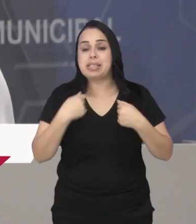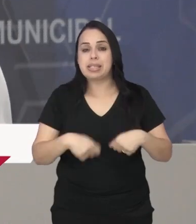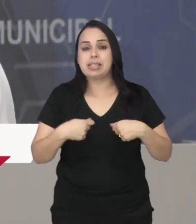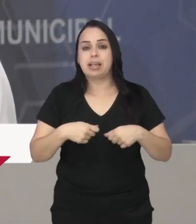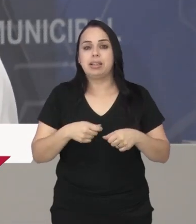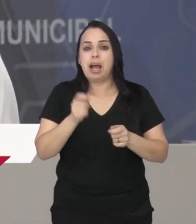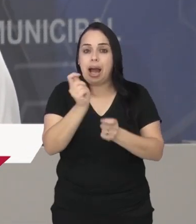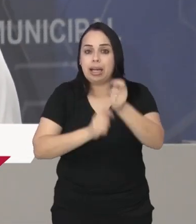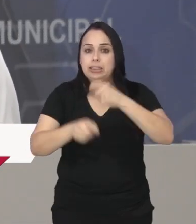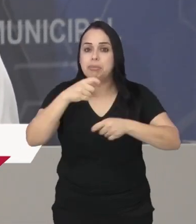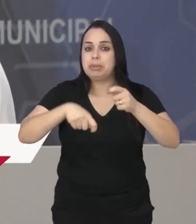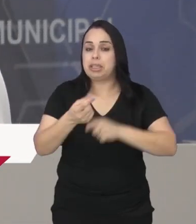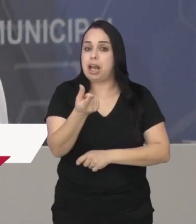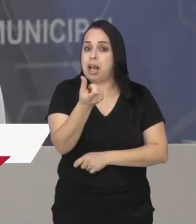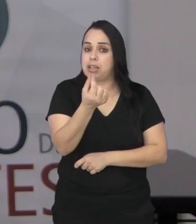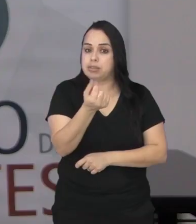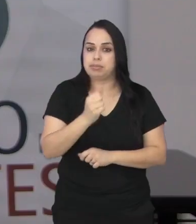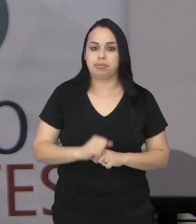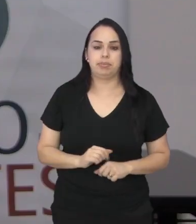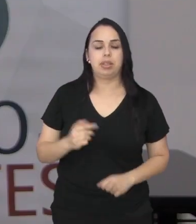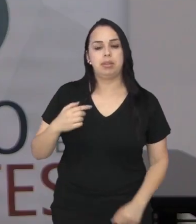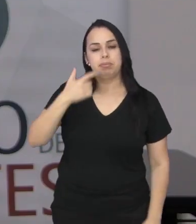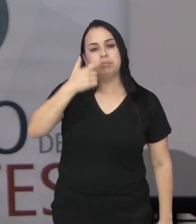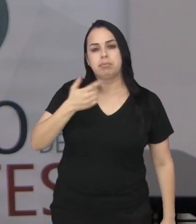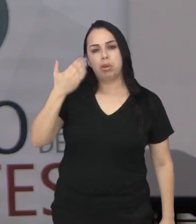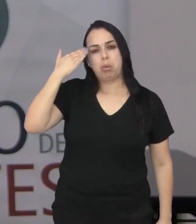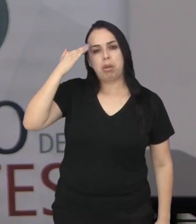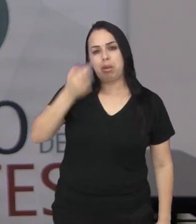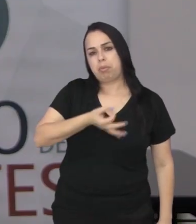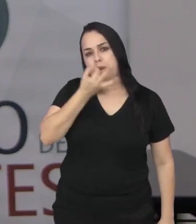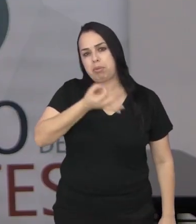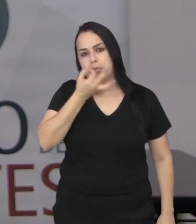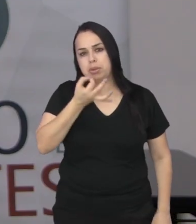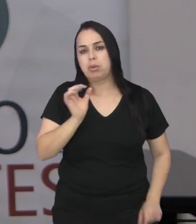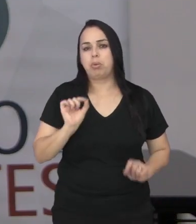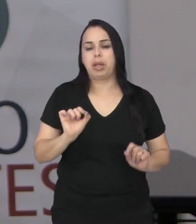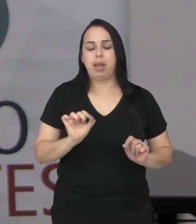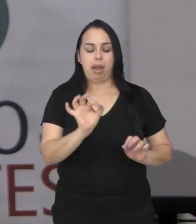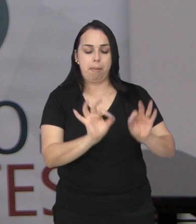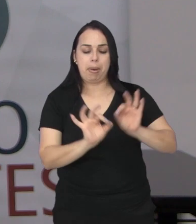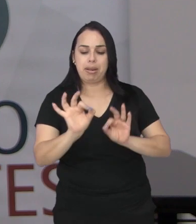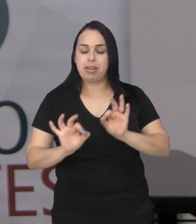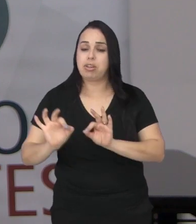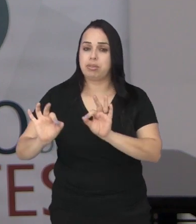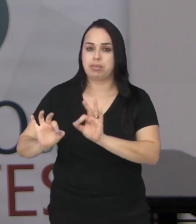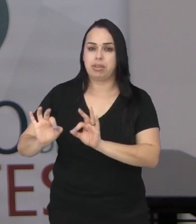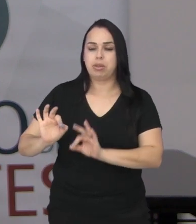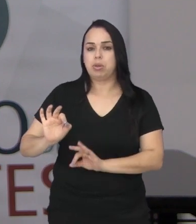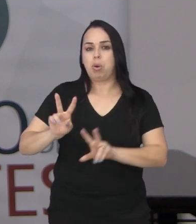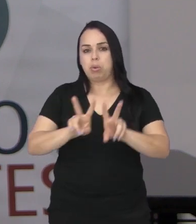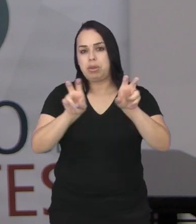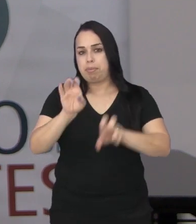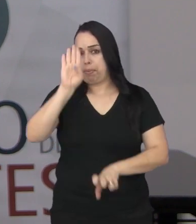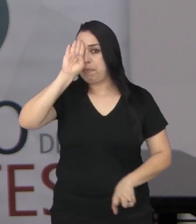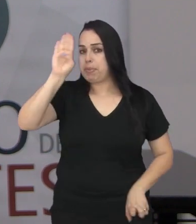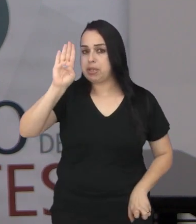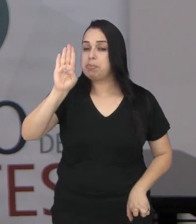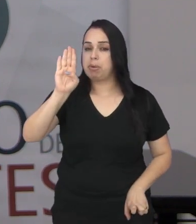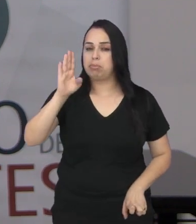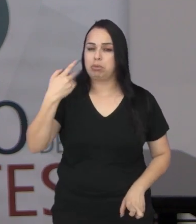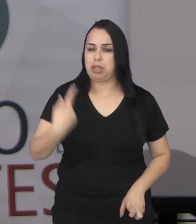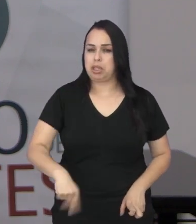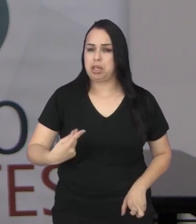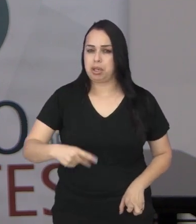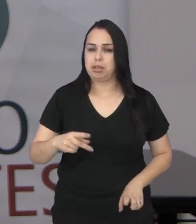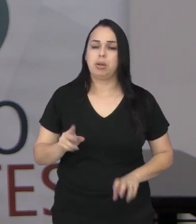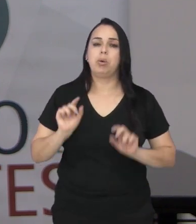conseguir administrar as contas com eficiência. Eu entendo que o mais importante é o planejamento. Hoje, um dos temas principais que está sendo aqui